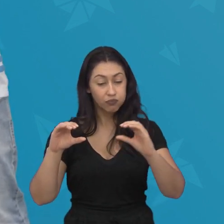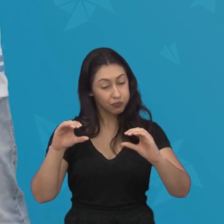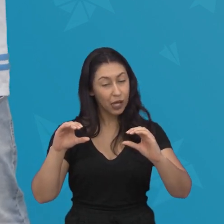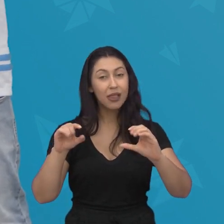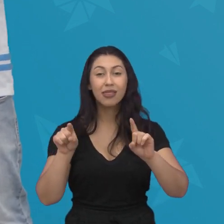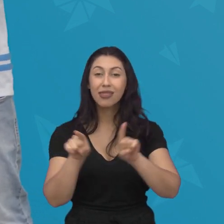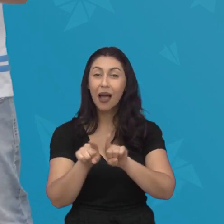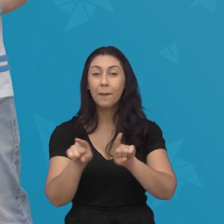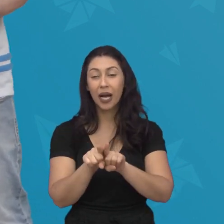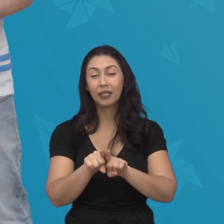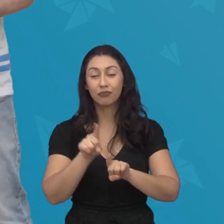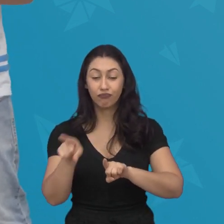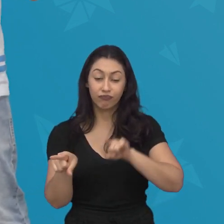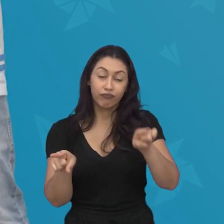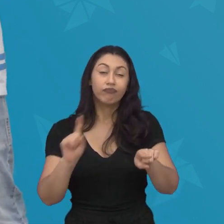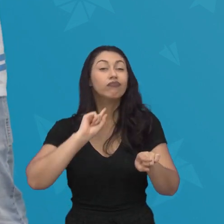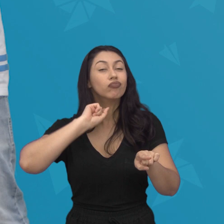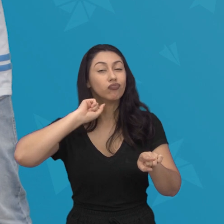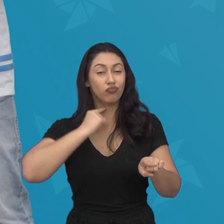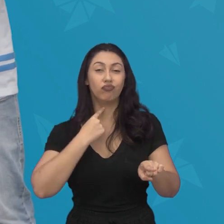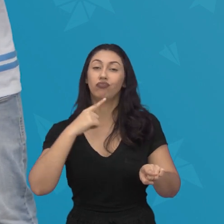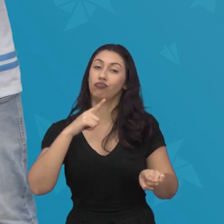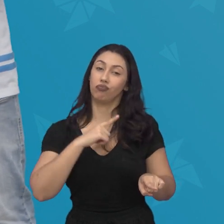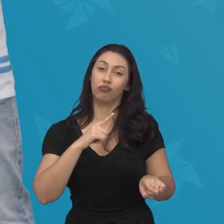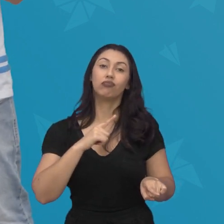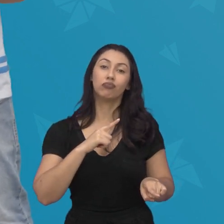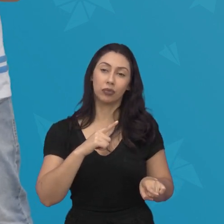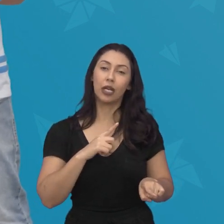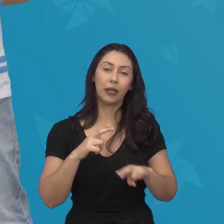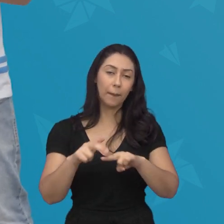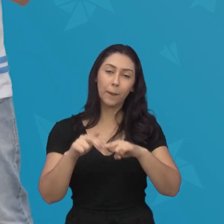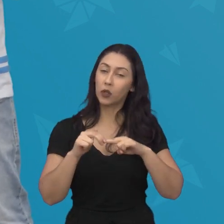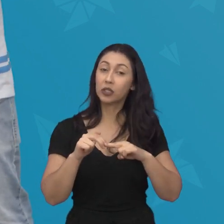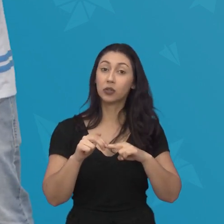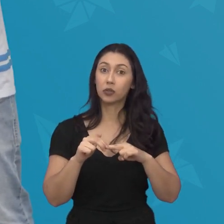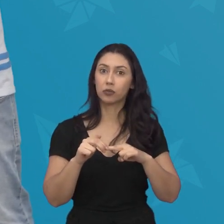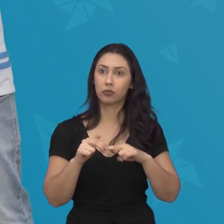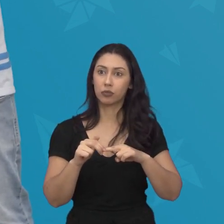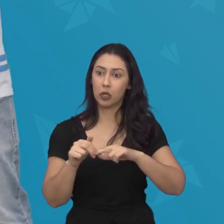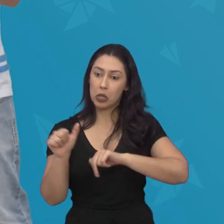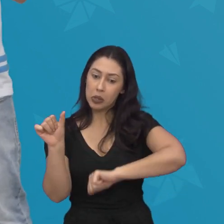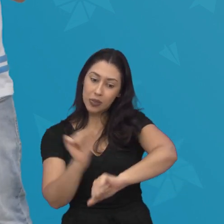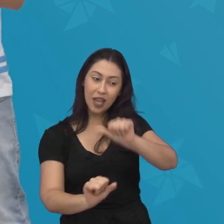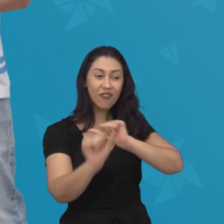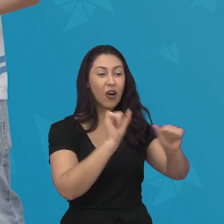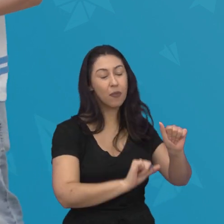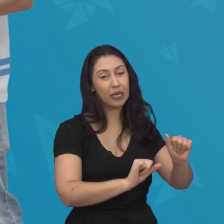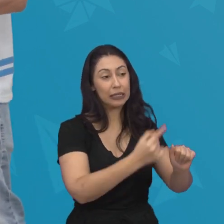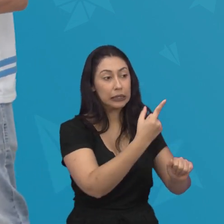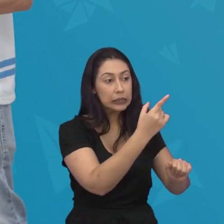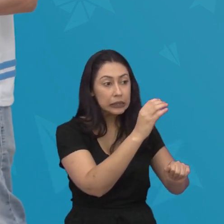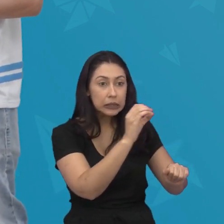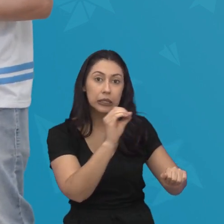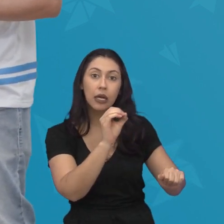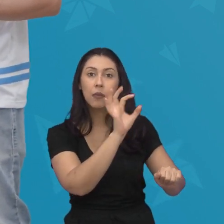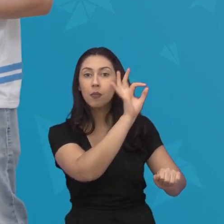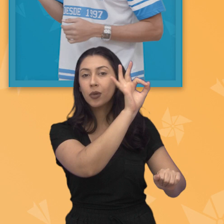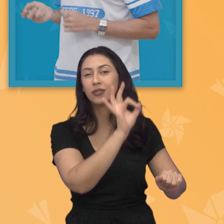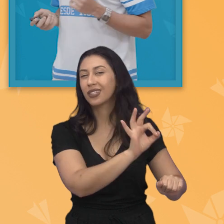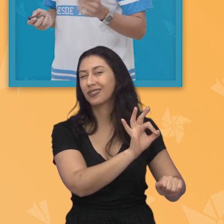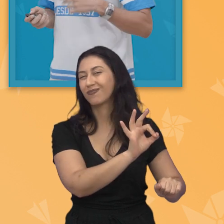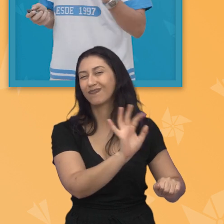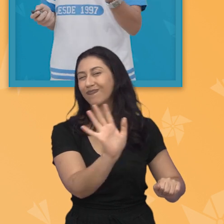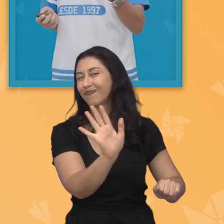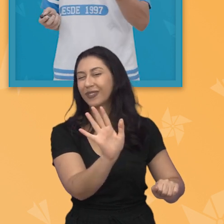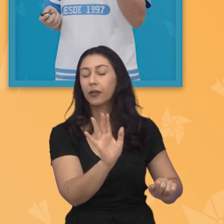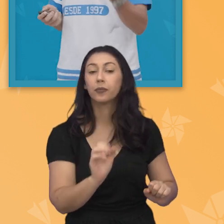vezes, por processos naturais mesmo, ele não vai ter 100% de rendimento, né? Ele não vai se reagir 100%.